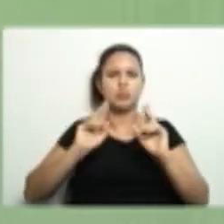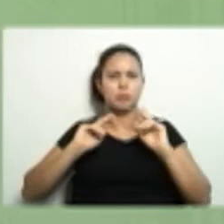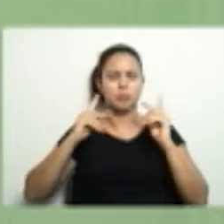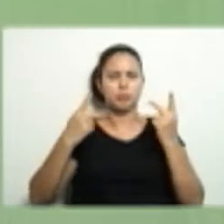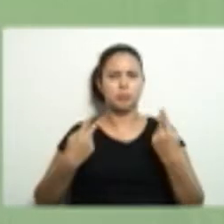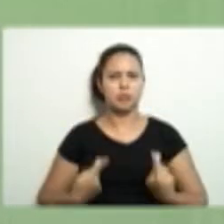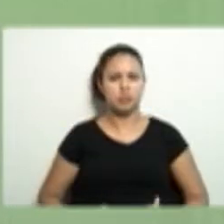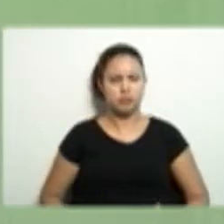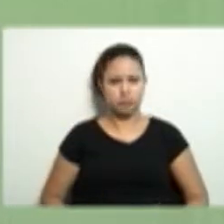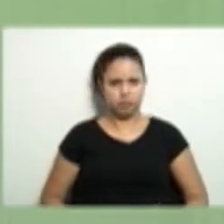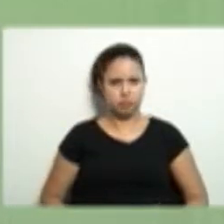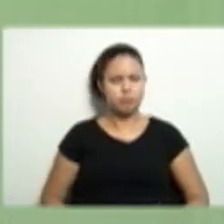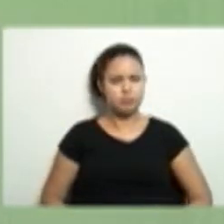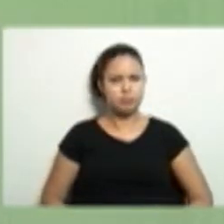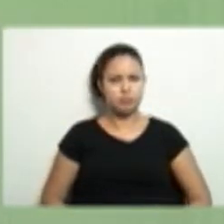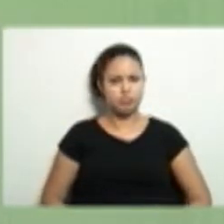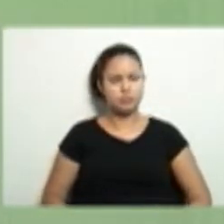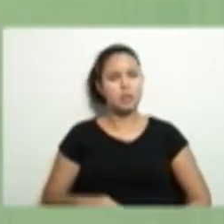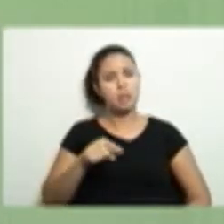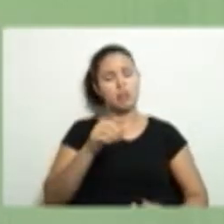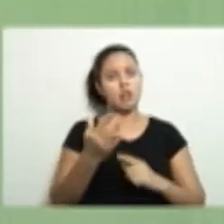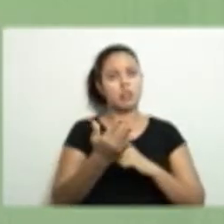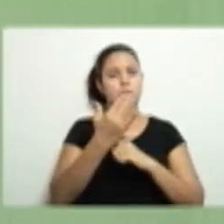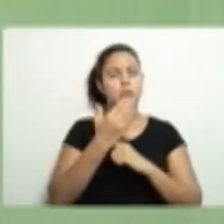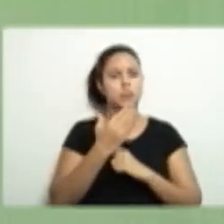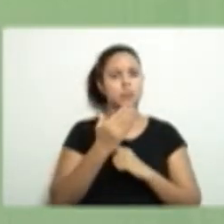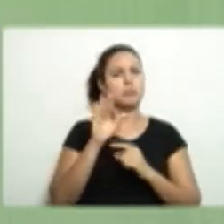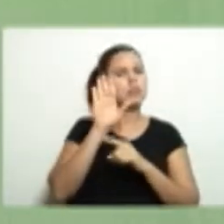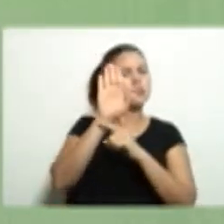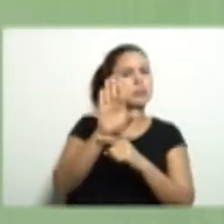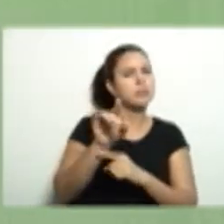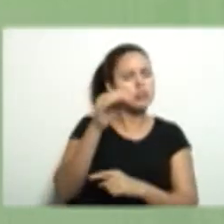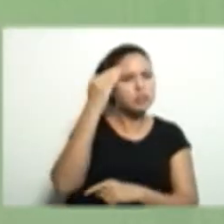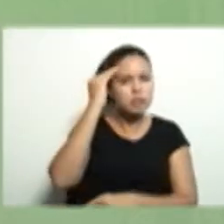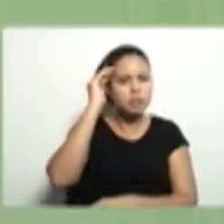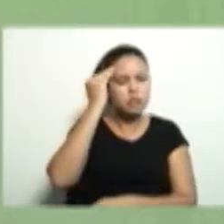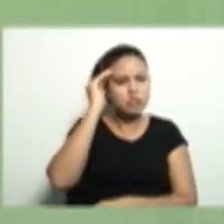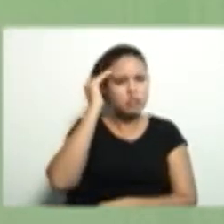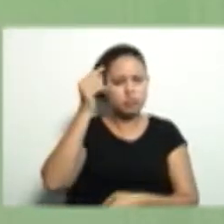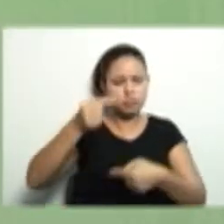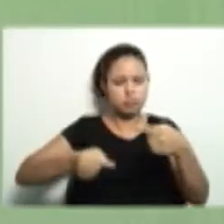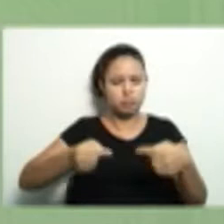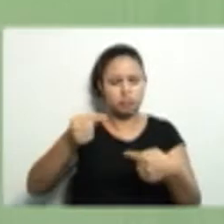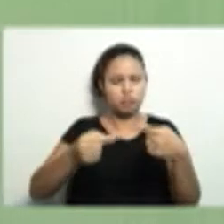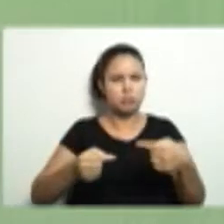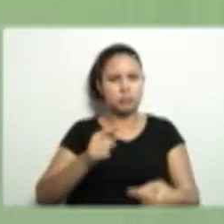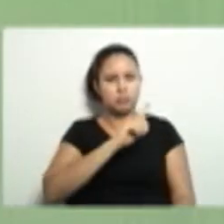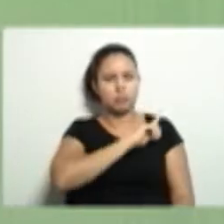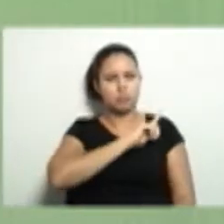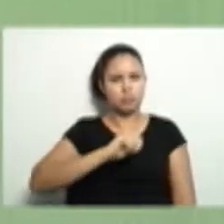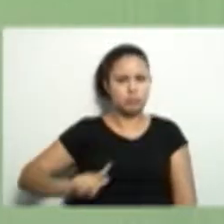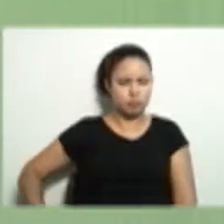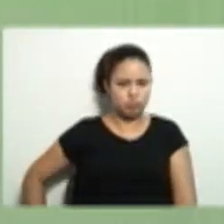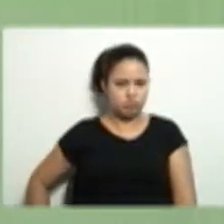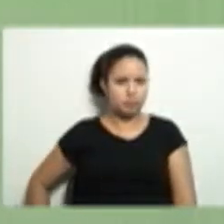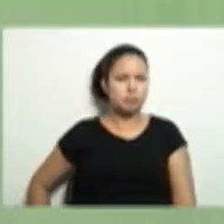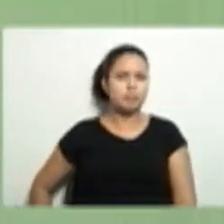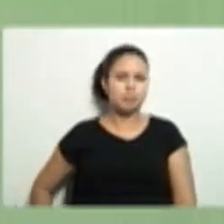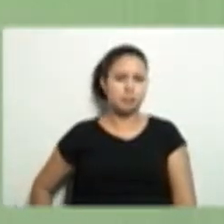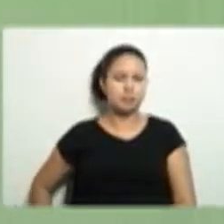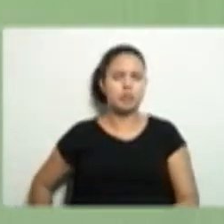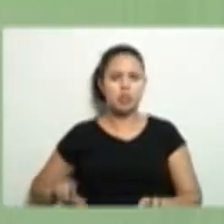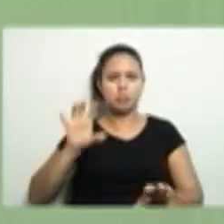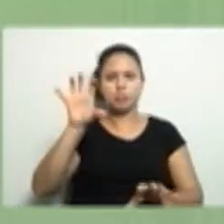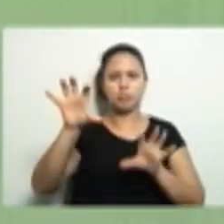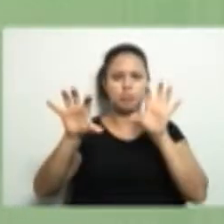políticas públicas de desenvolvimento econômico regional. Se nós estamos falando do objetivo de desenvolver as regiões do Brasil,